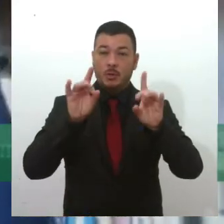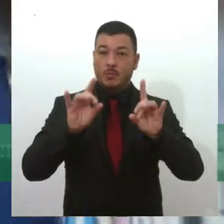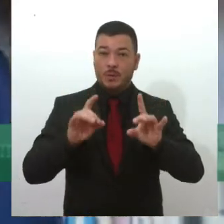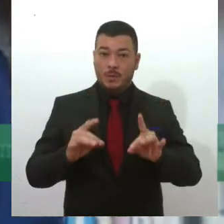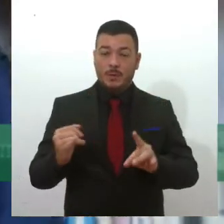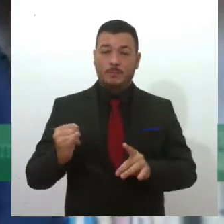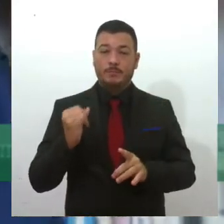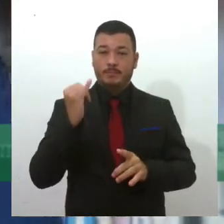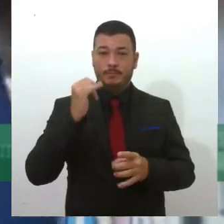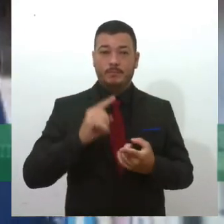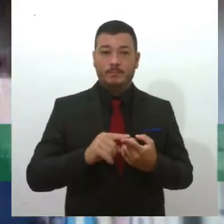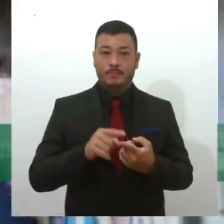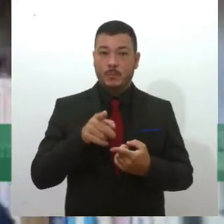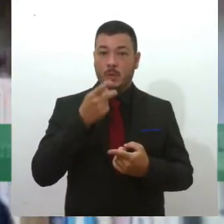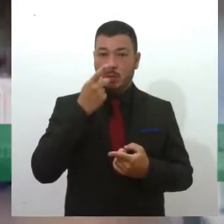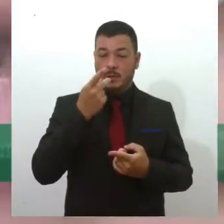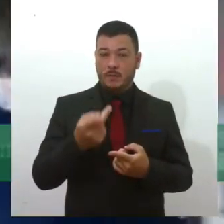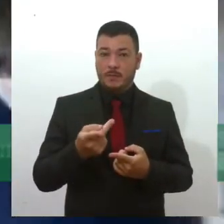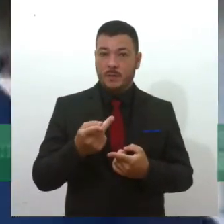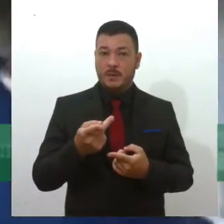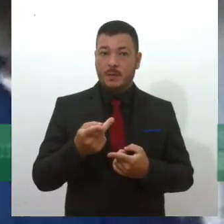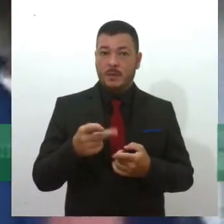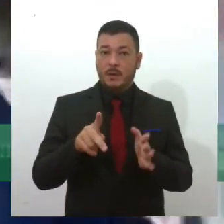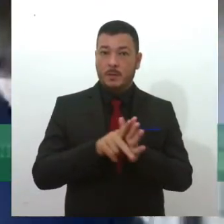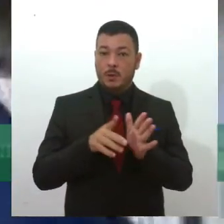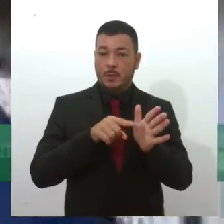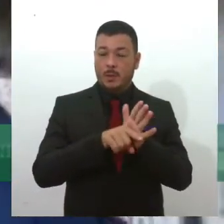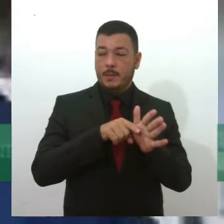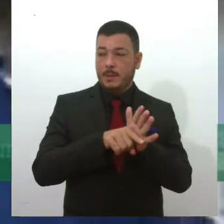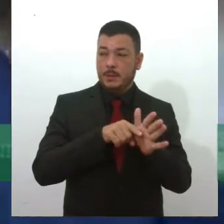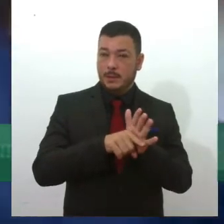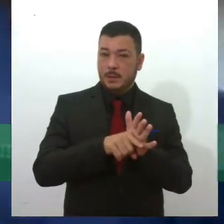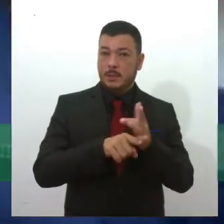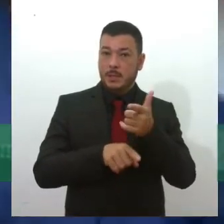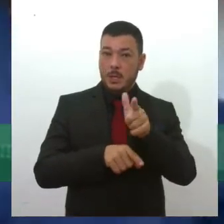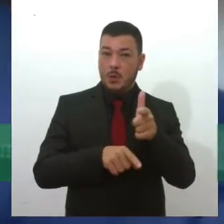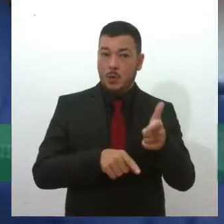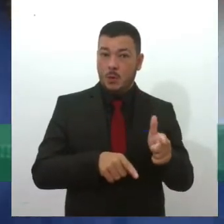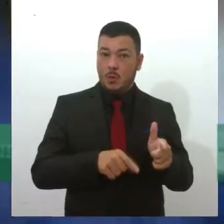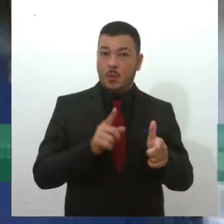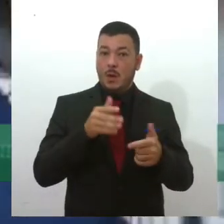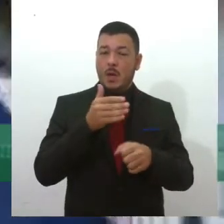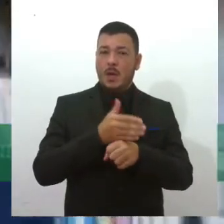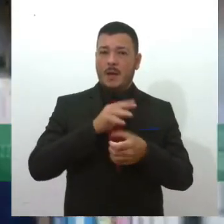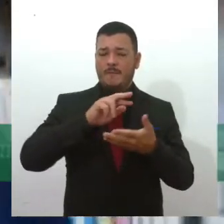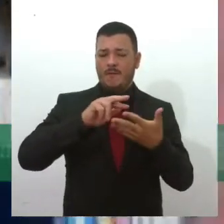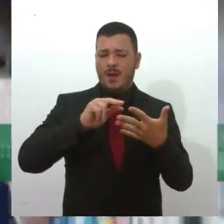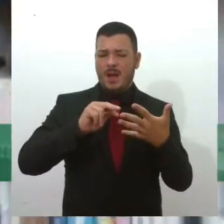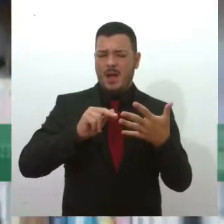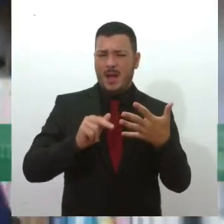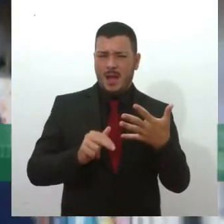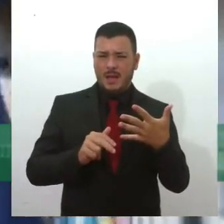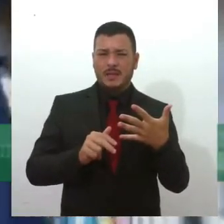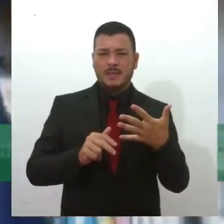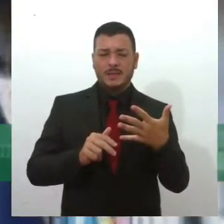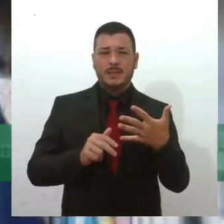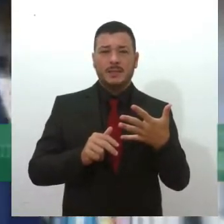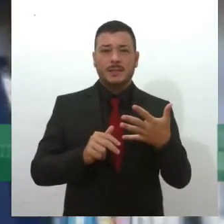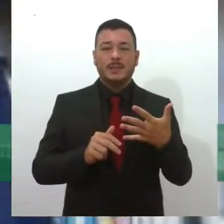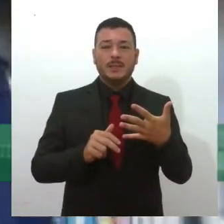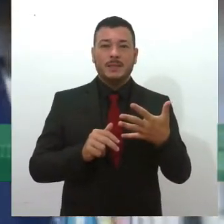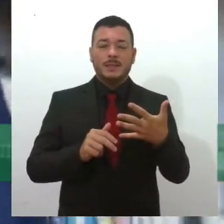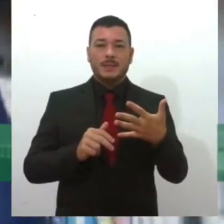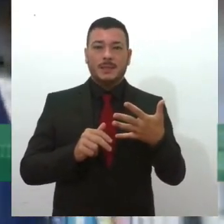importante. E quando você fala na questão da pesquisa e tudo mais, é uma série de campos, uma série de